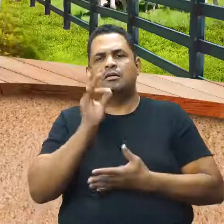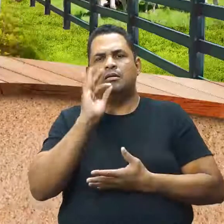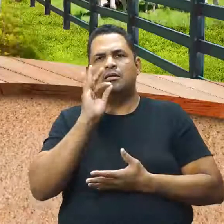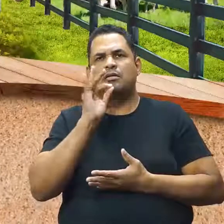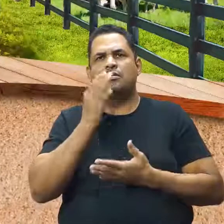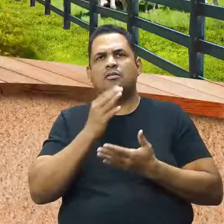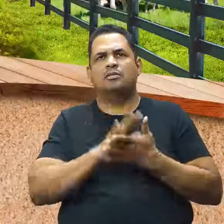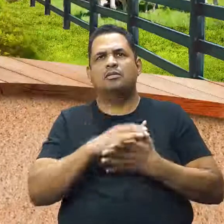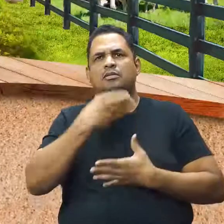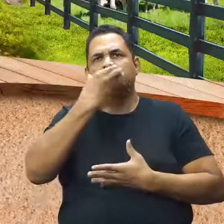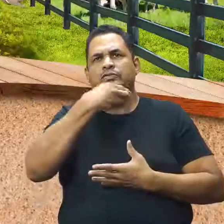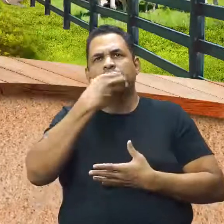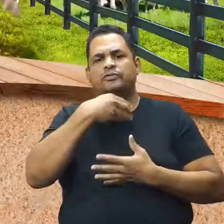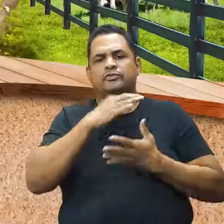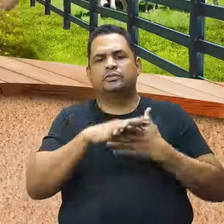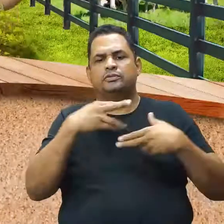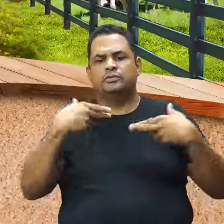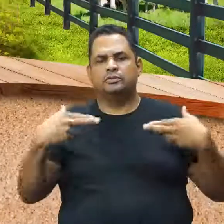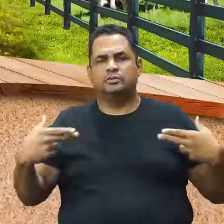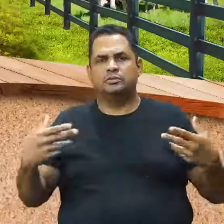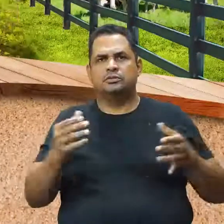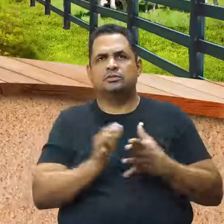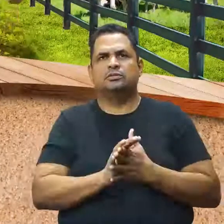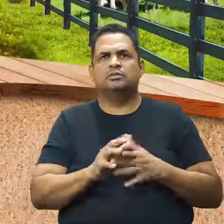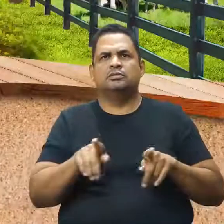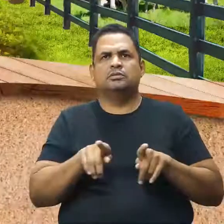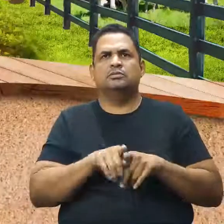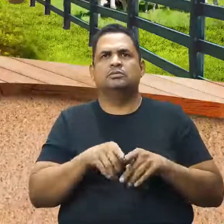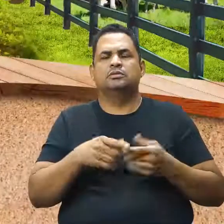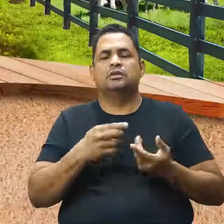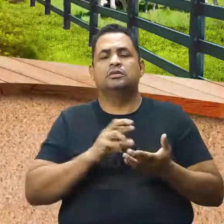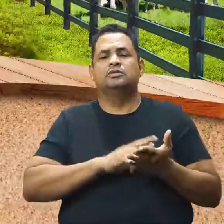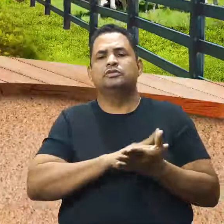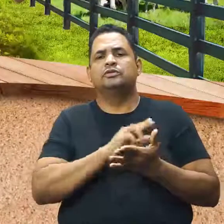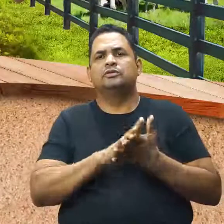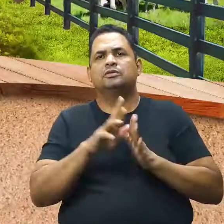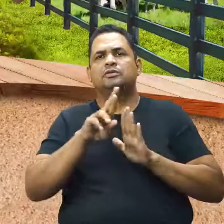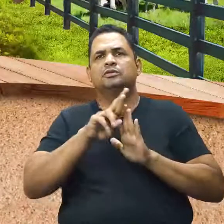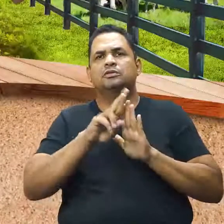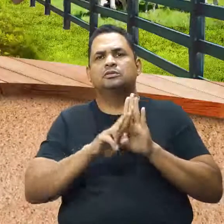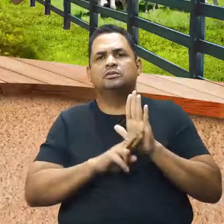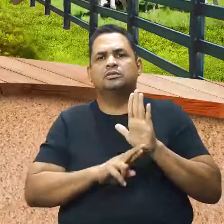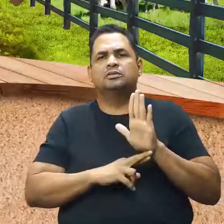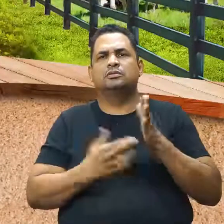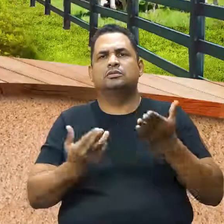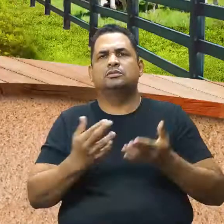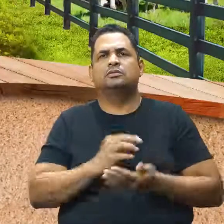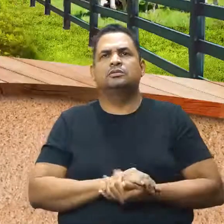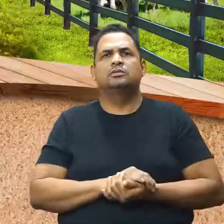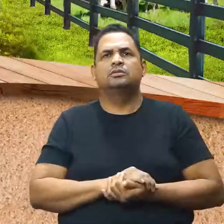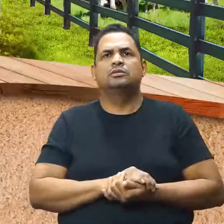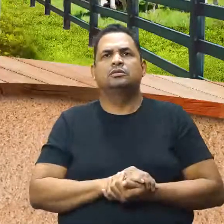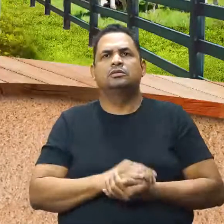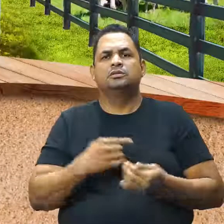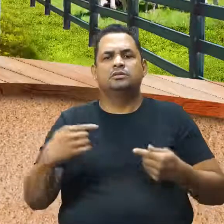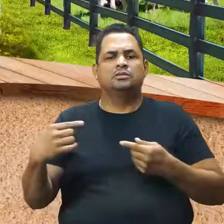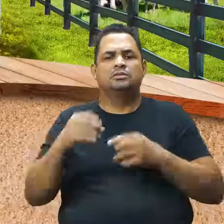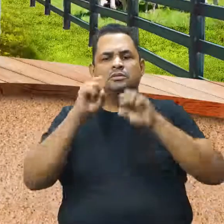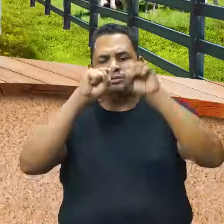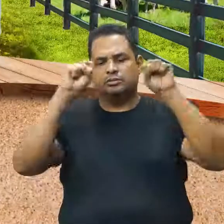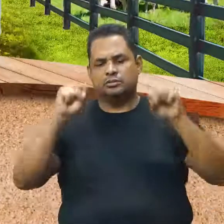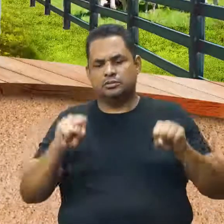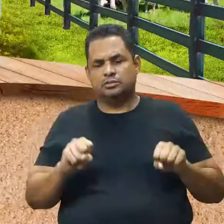café, é de frutas. E tem várias regras em relação ao sistema de